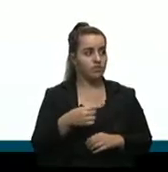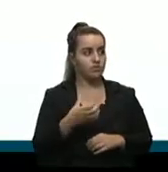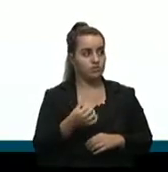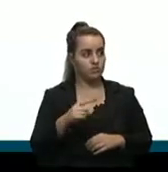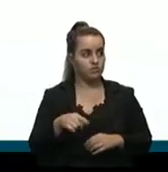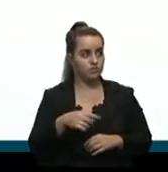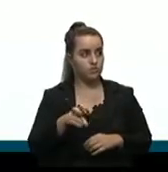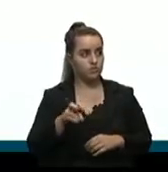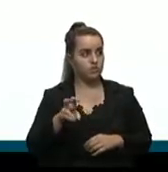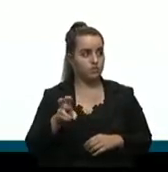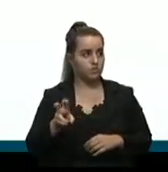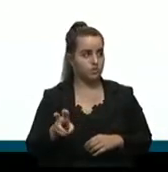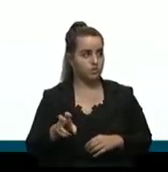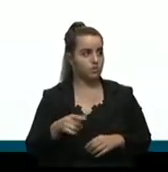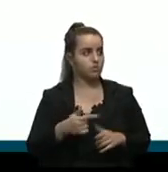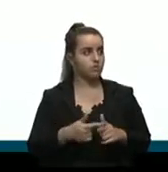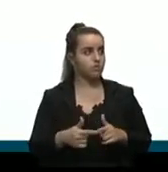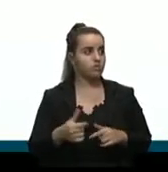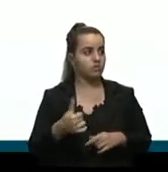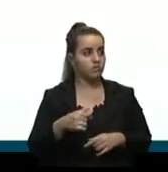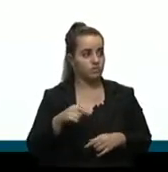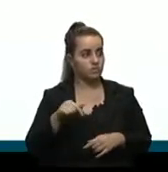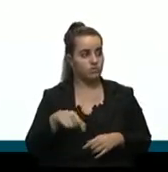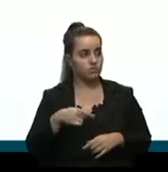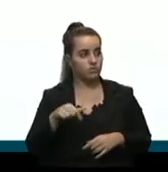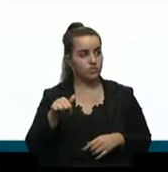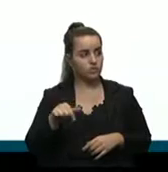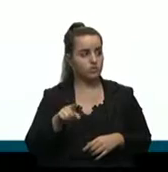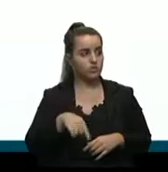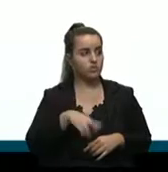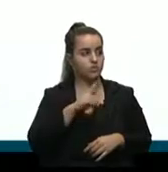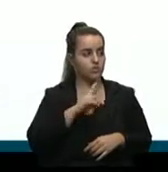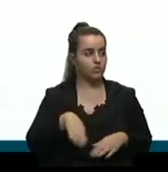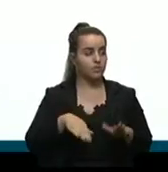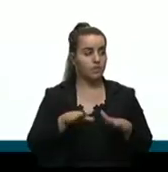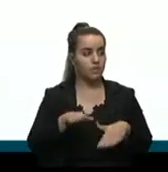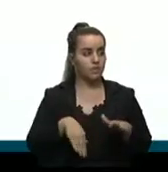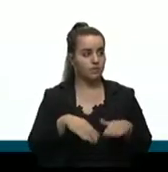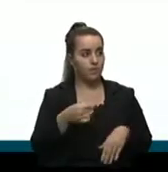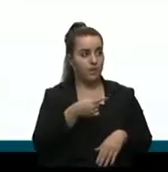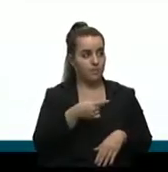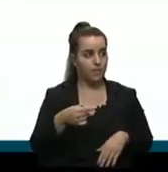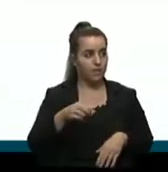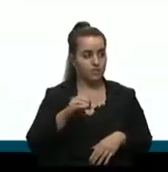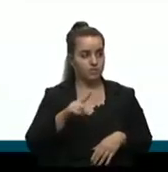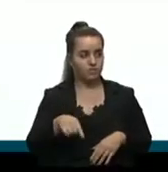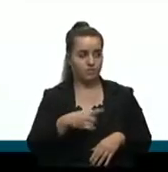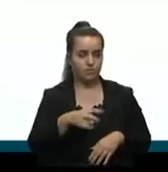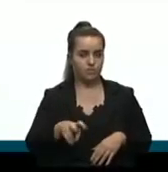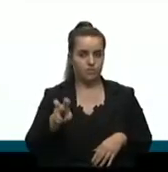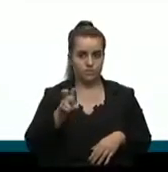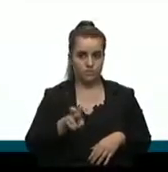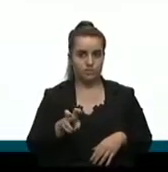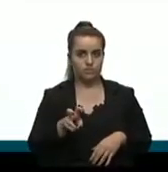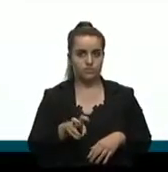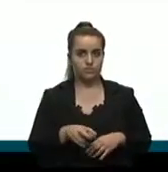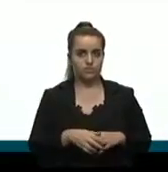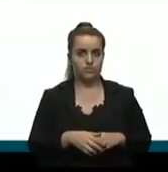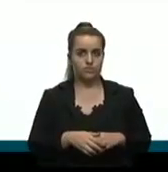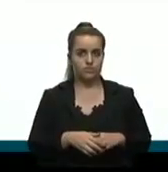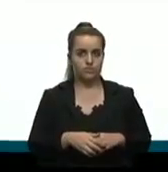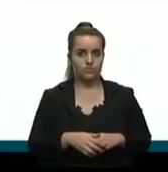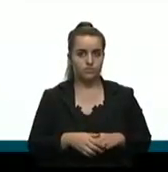6,05 dividido por 11,7, o que nos dá um z aproximadamente menos 0,5.